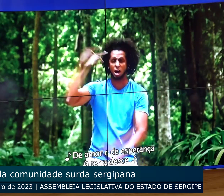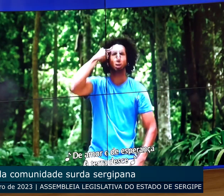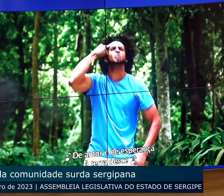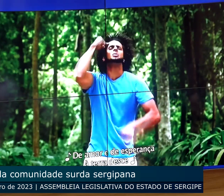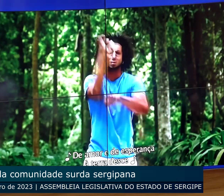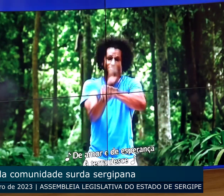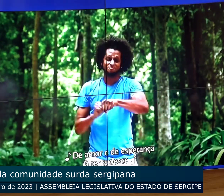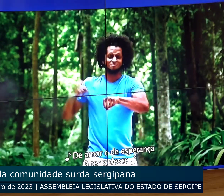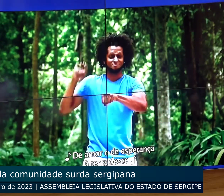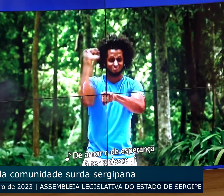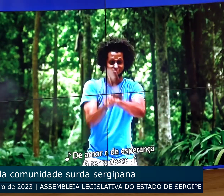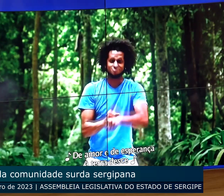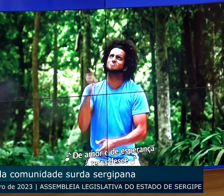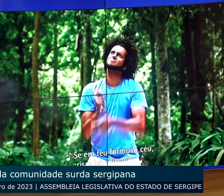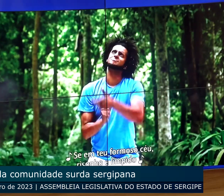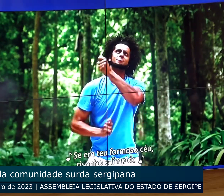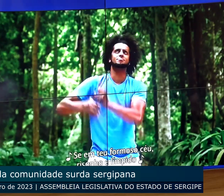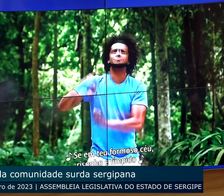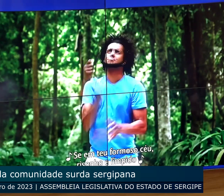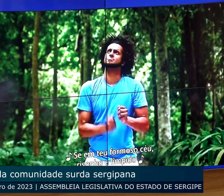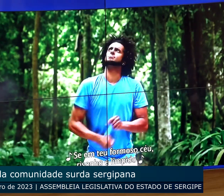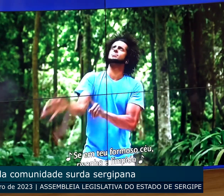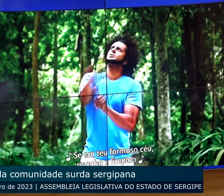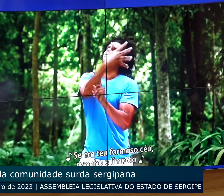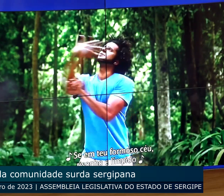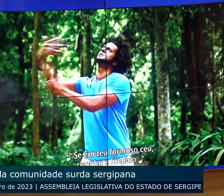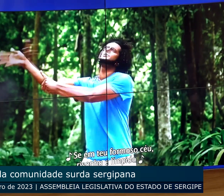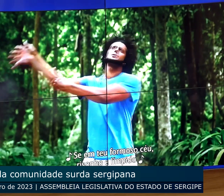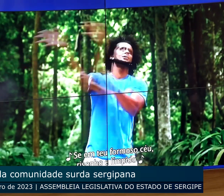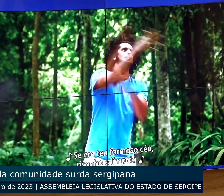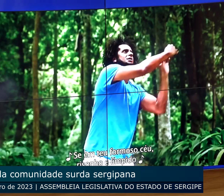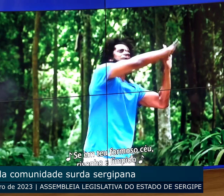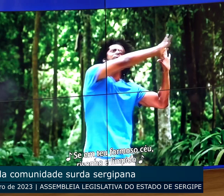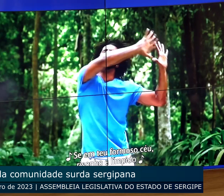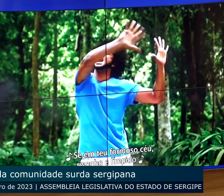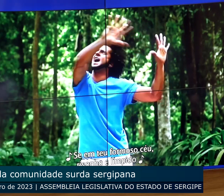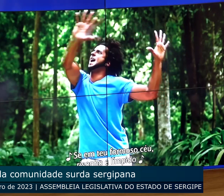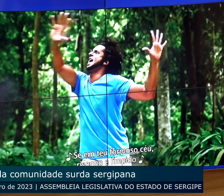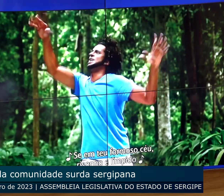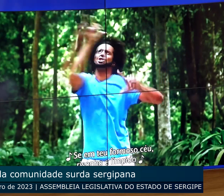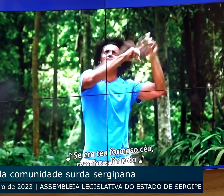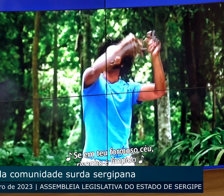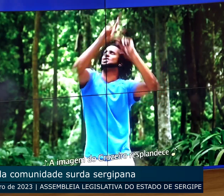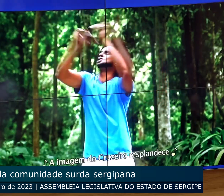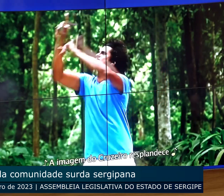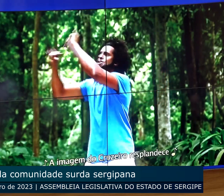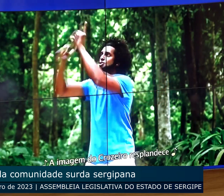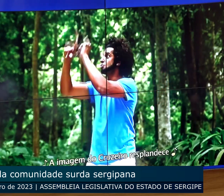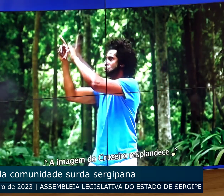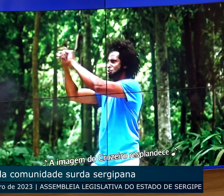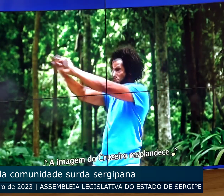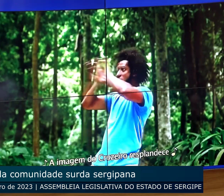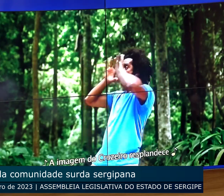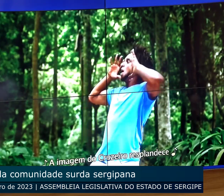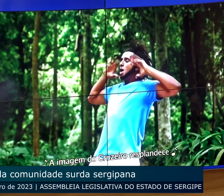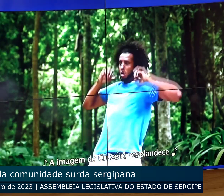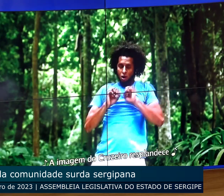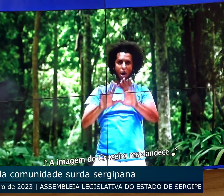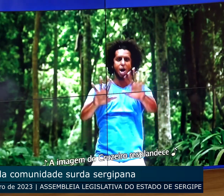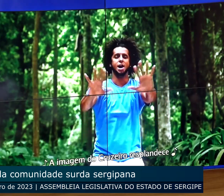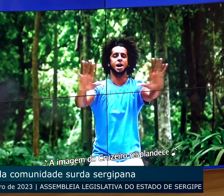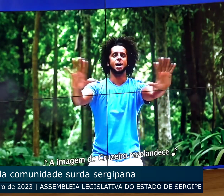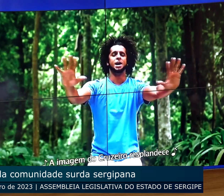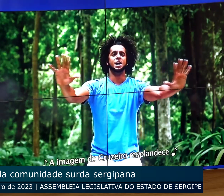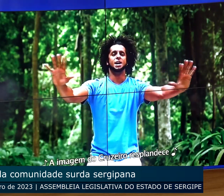esperança, a terra desce. Sem teu formoso céu, visão límpido, a imagem do